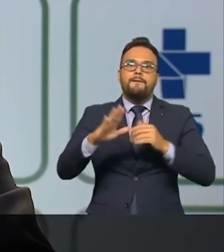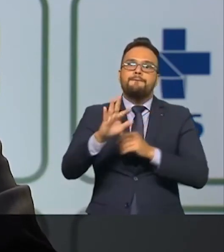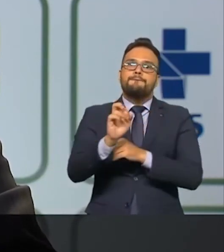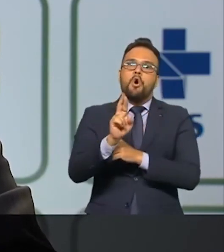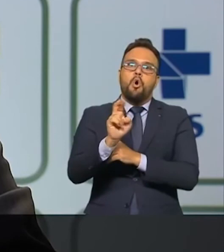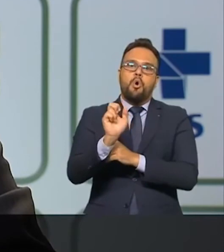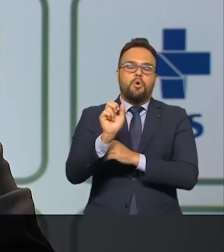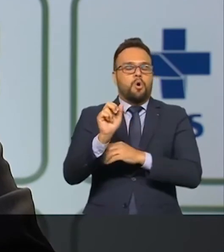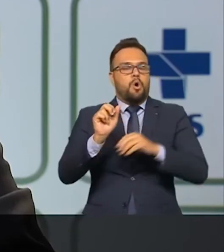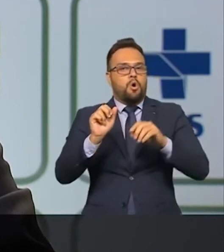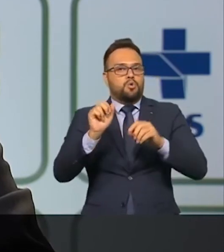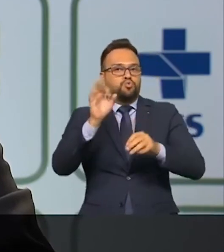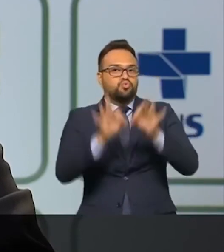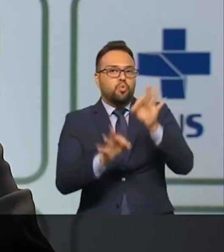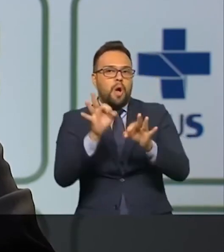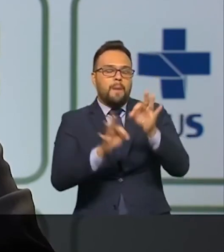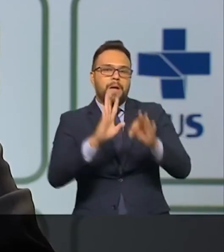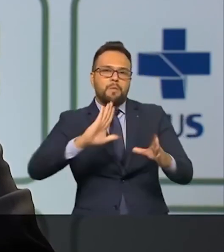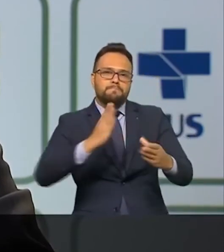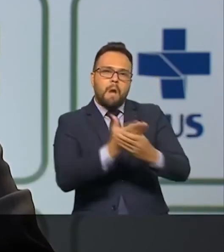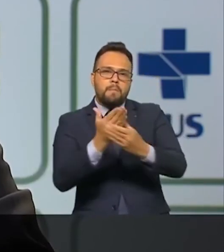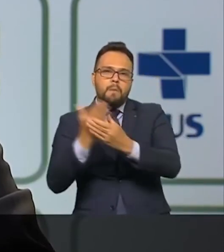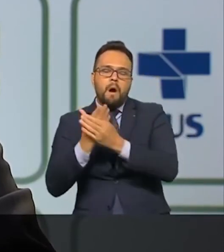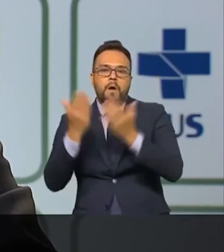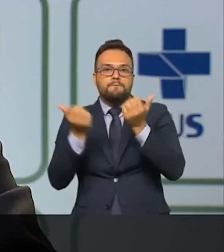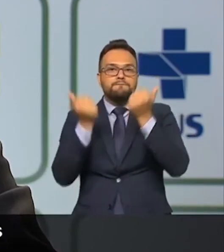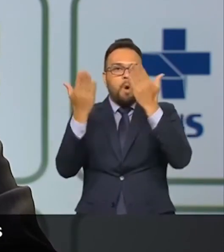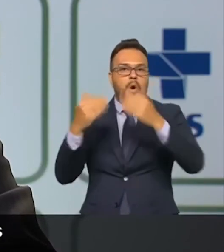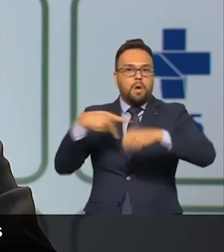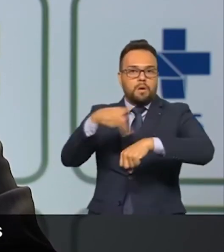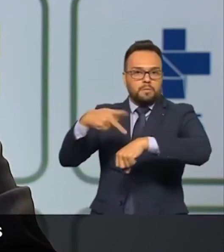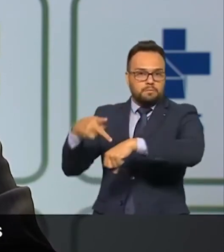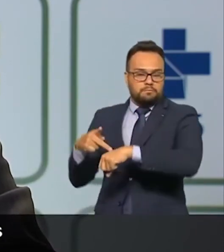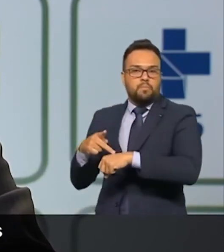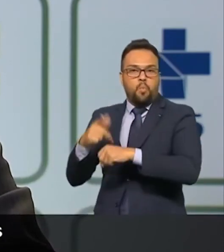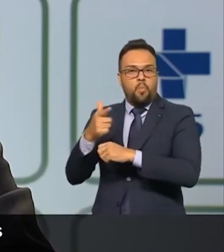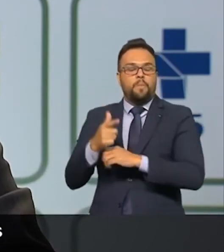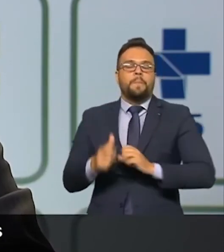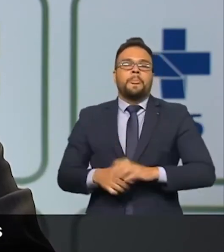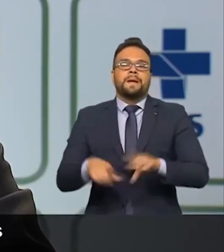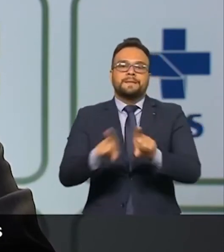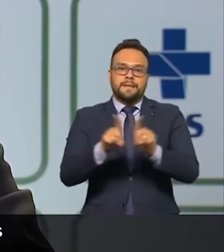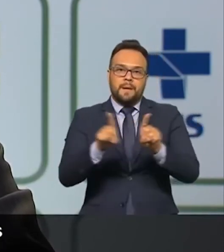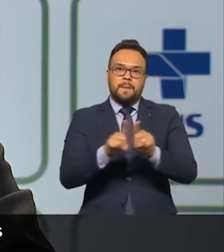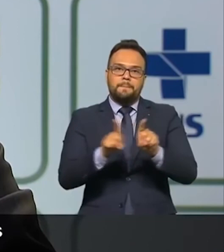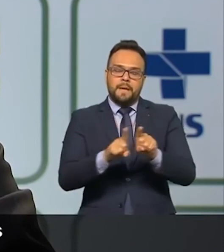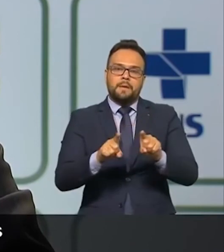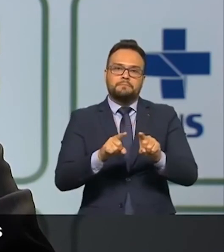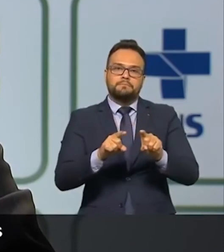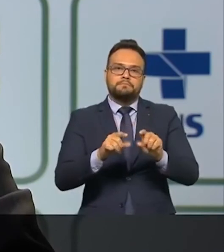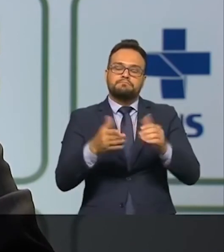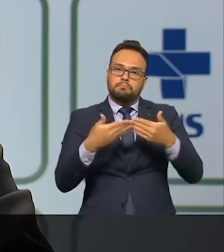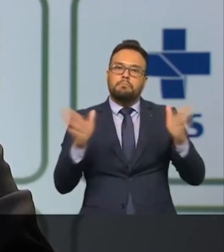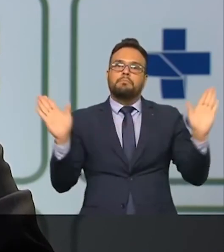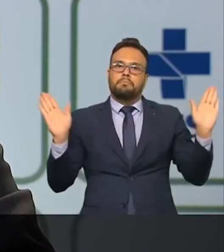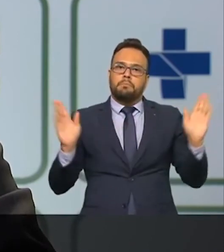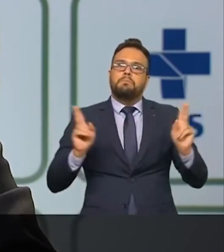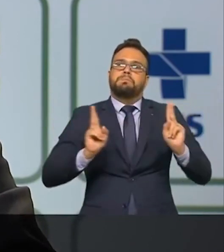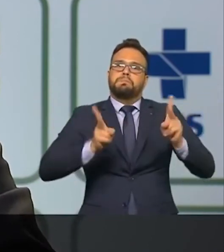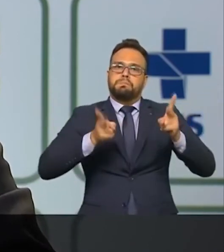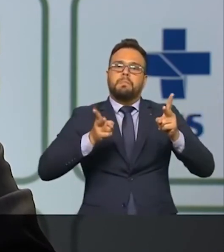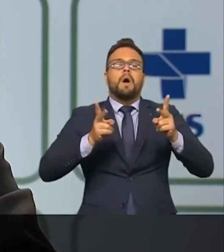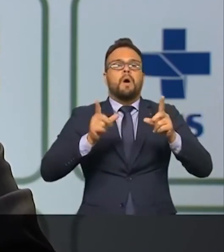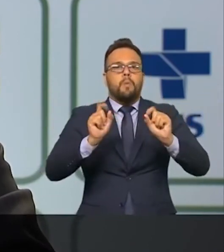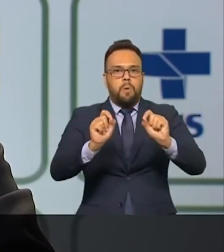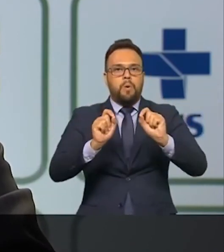julgamentos de possíveis ações judiciais para fora do Brasil e disponibilização permanente de ativos brasileiros no exterior